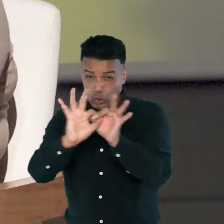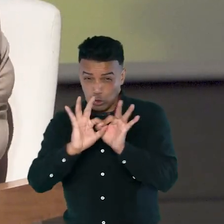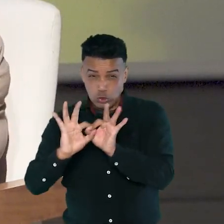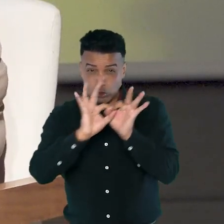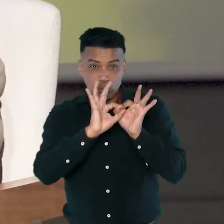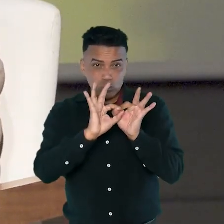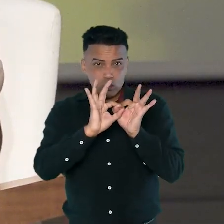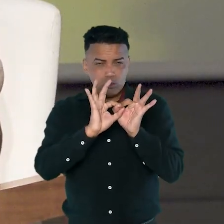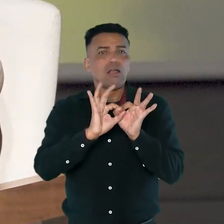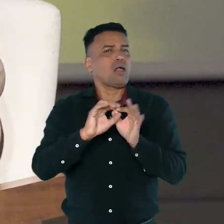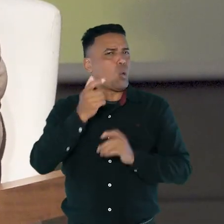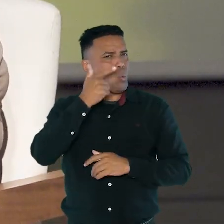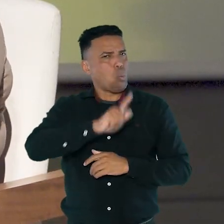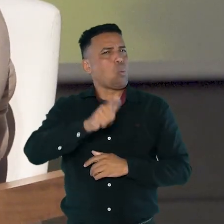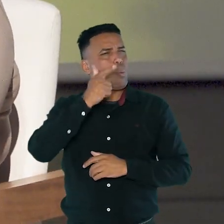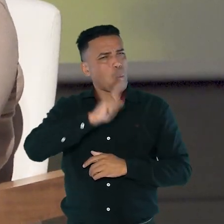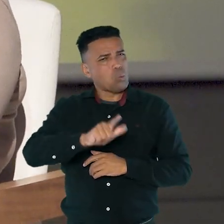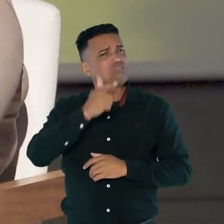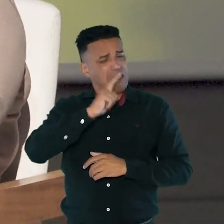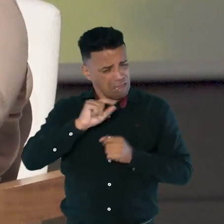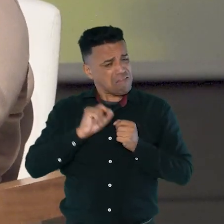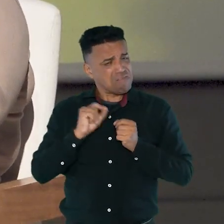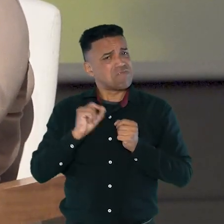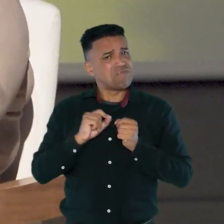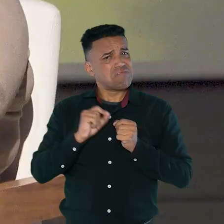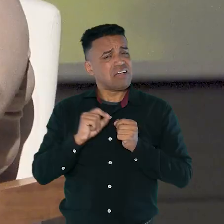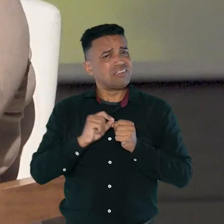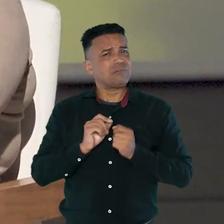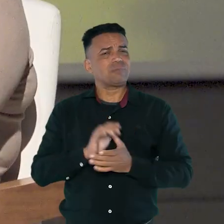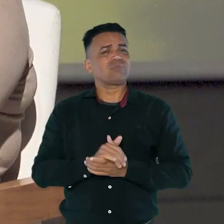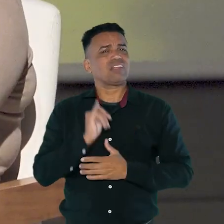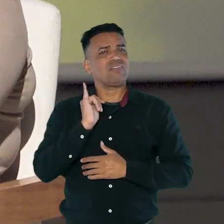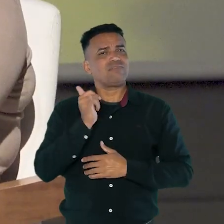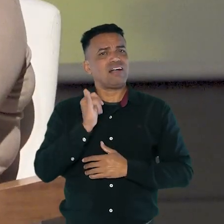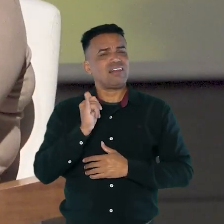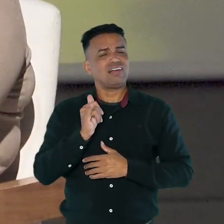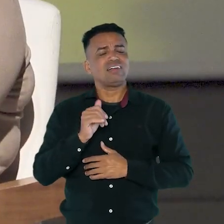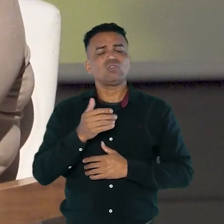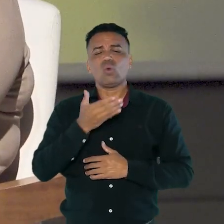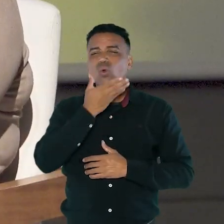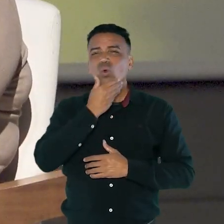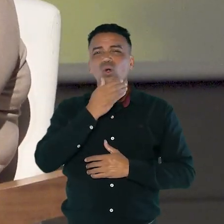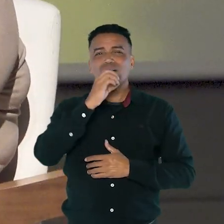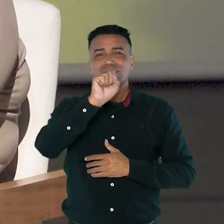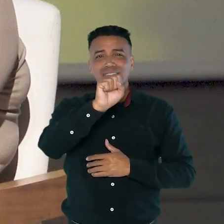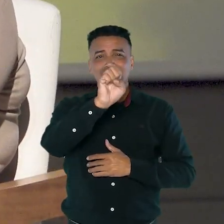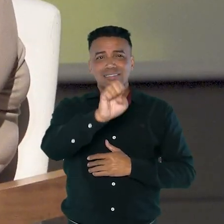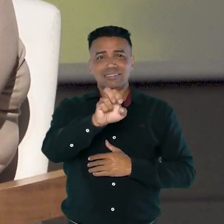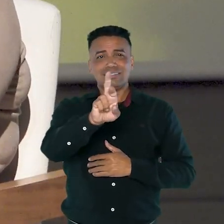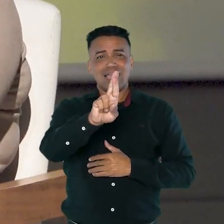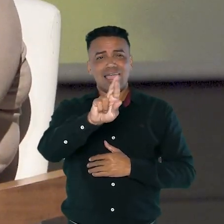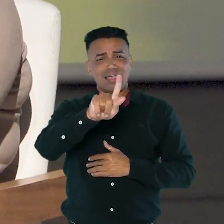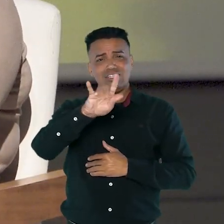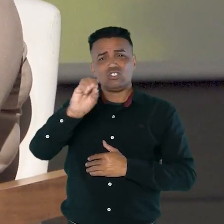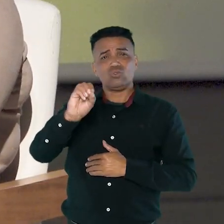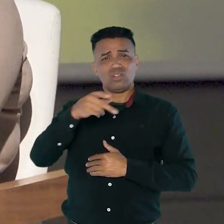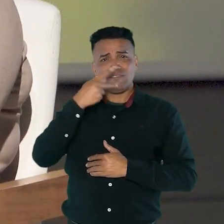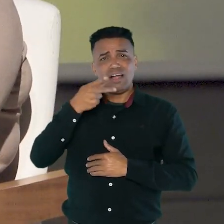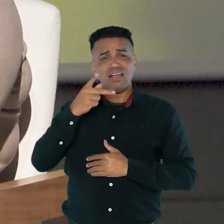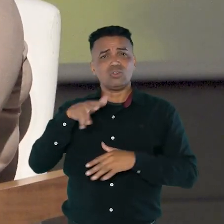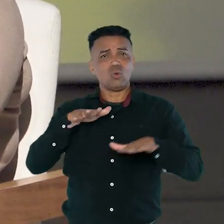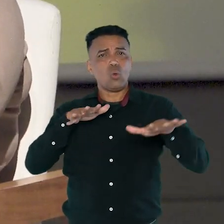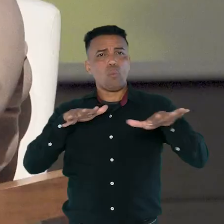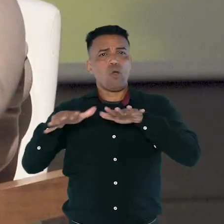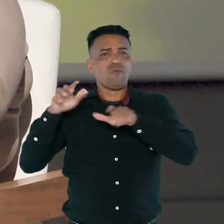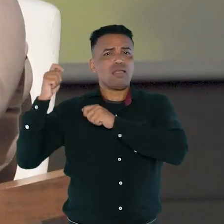e a gente consegue fazer isso em pequenas porções, né? Sérgio estava falando dos movimentos dentro da